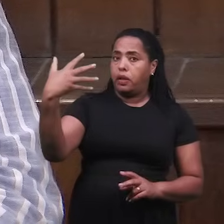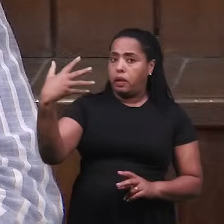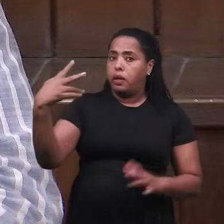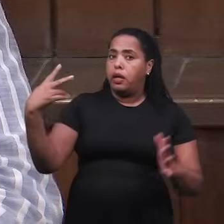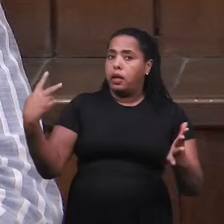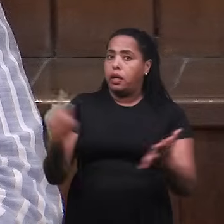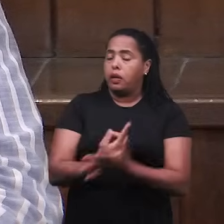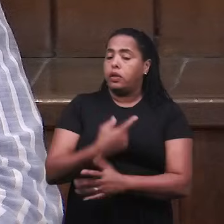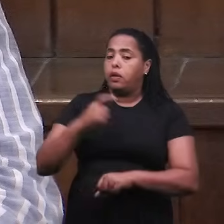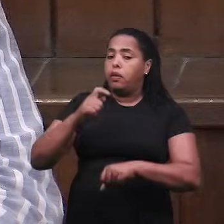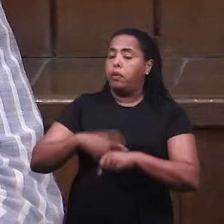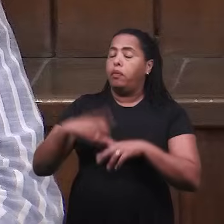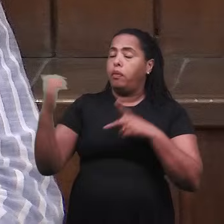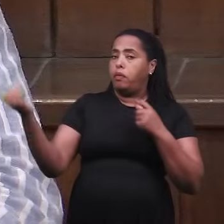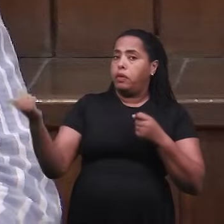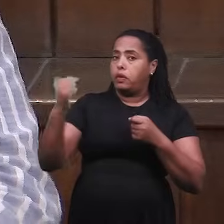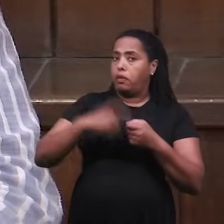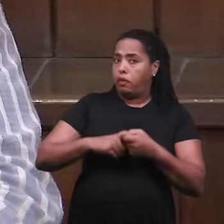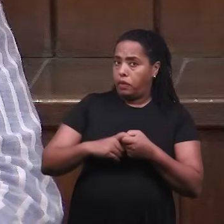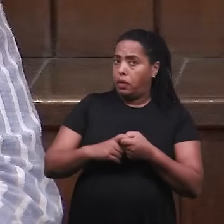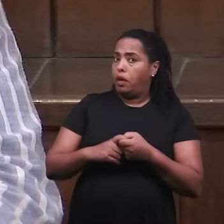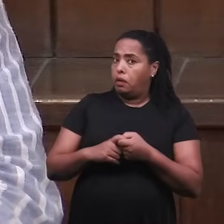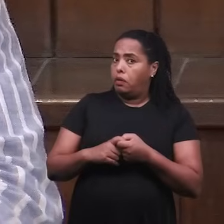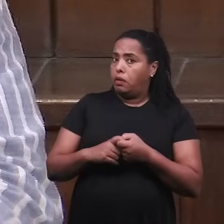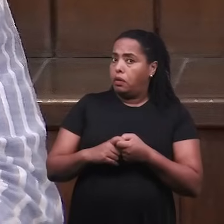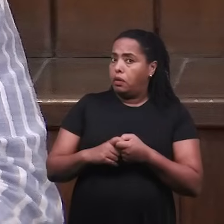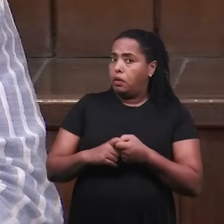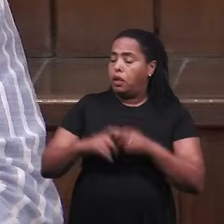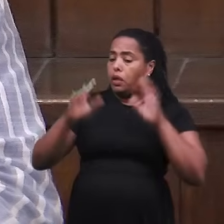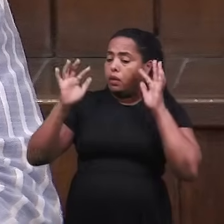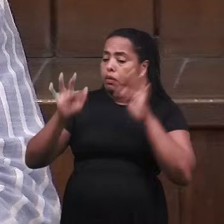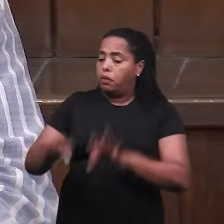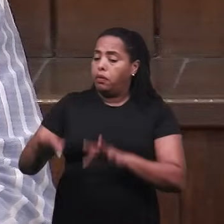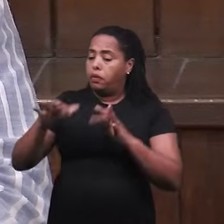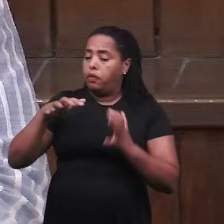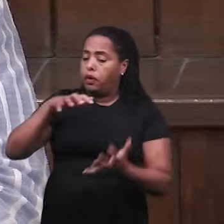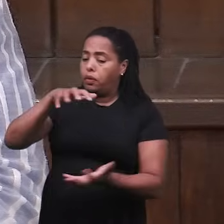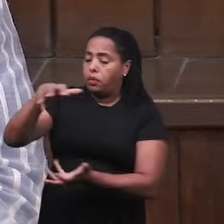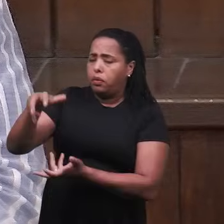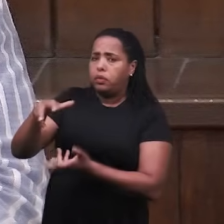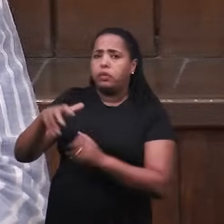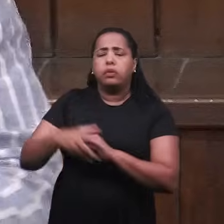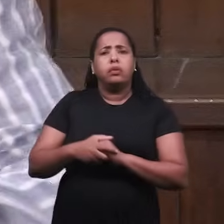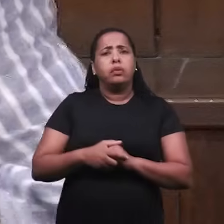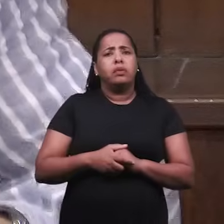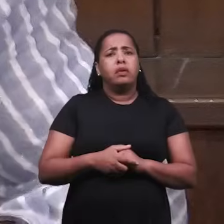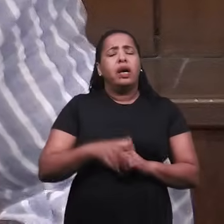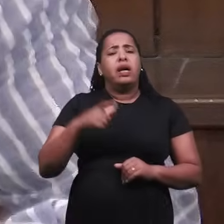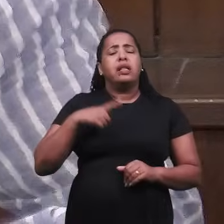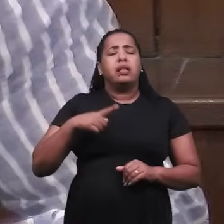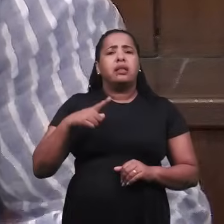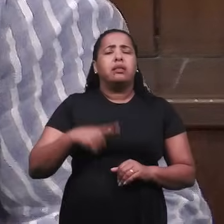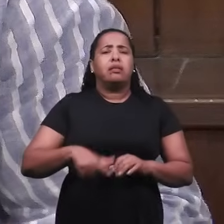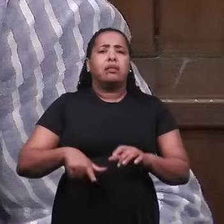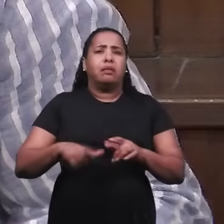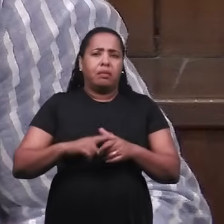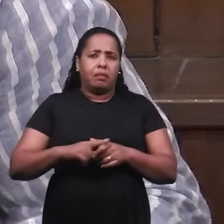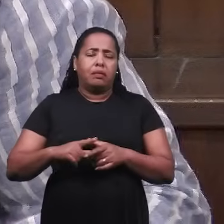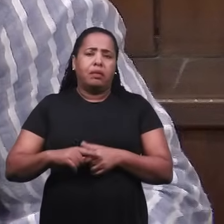haverá da sua vinda e do fim do mundo, né? E aqui tem um aspecto